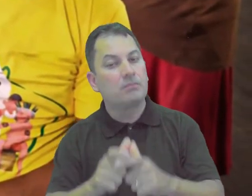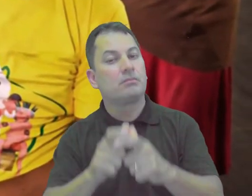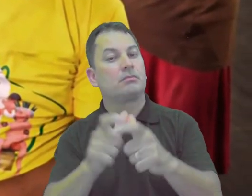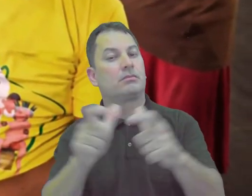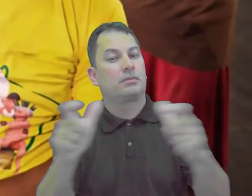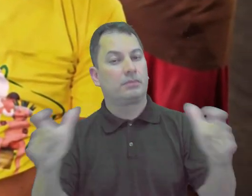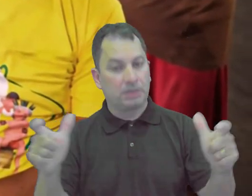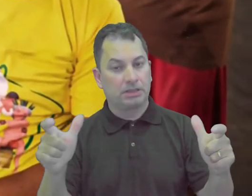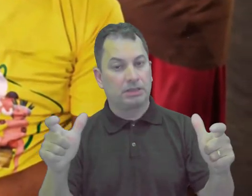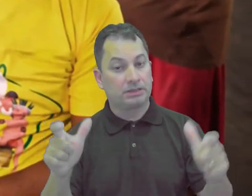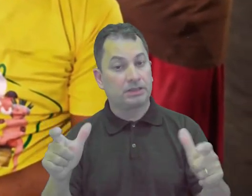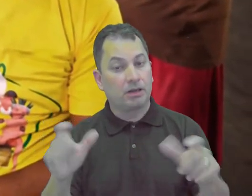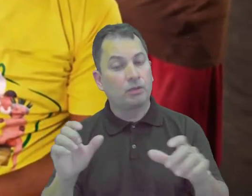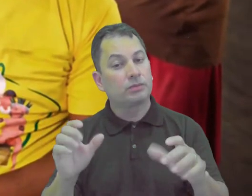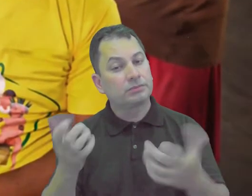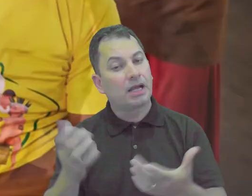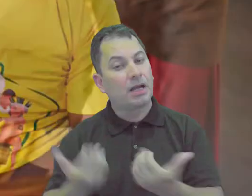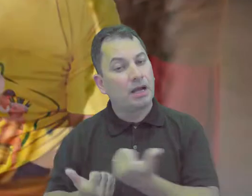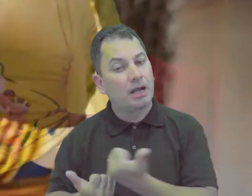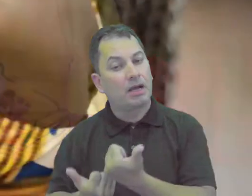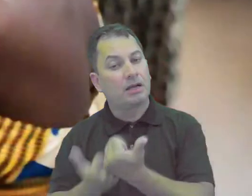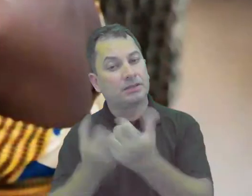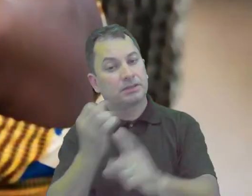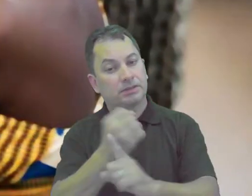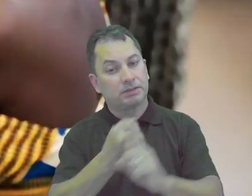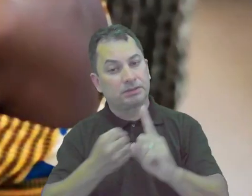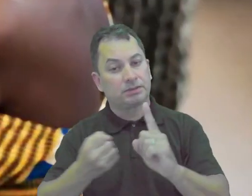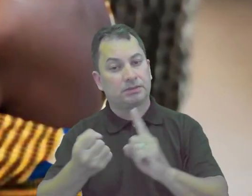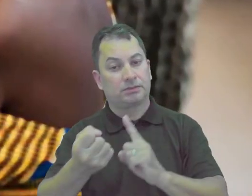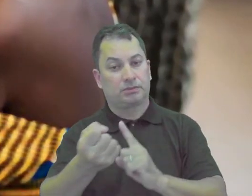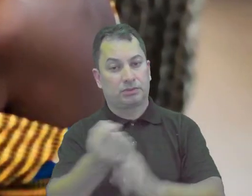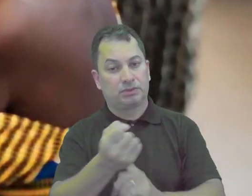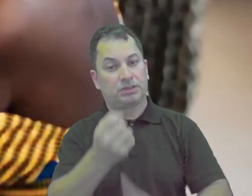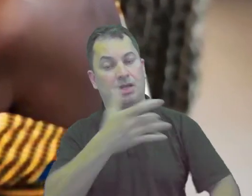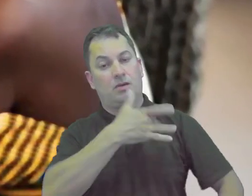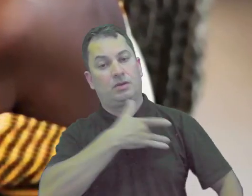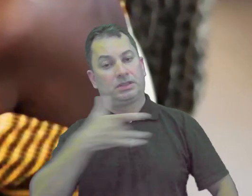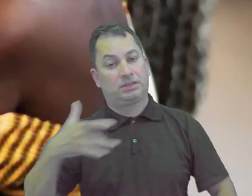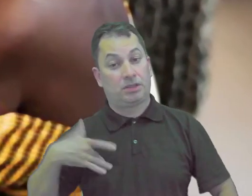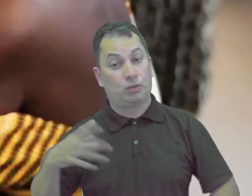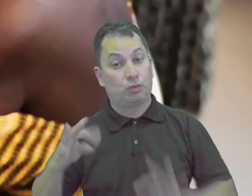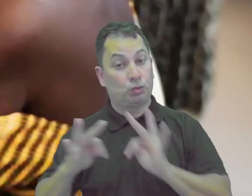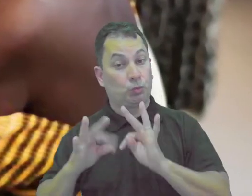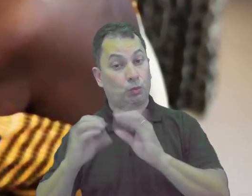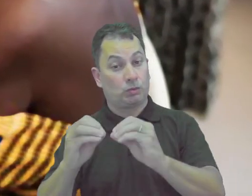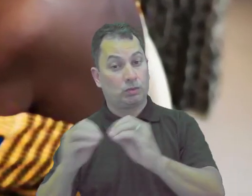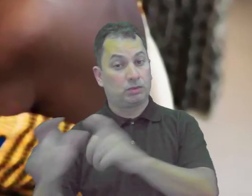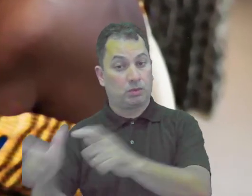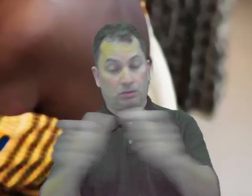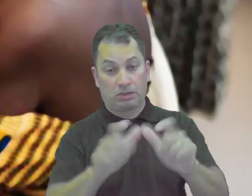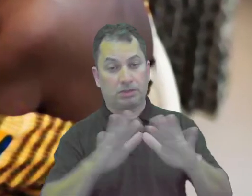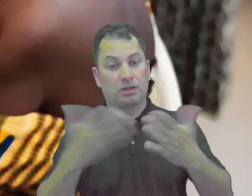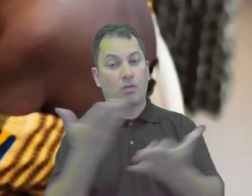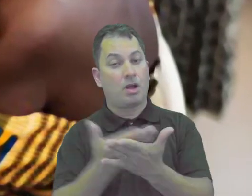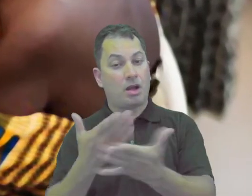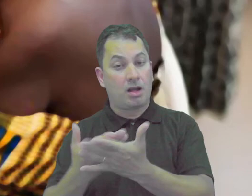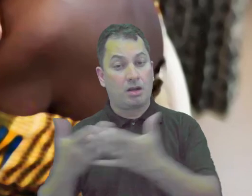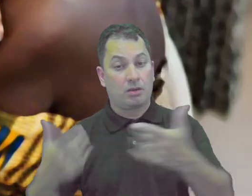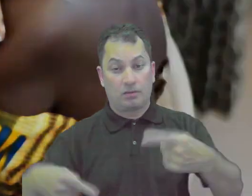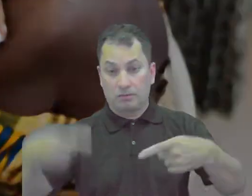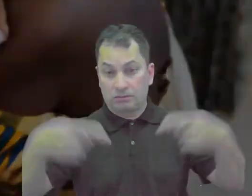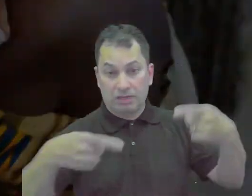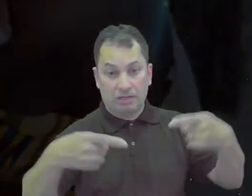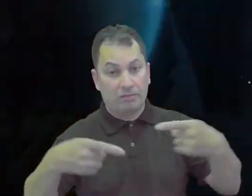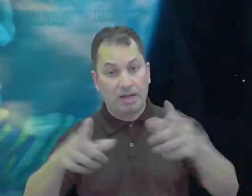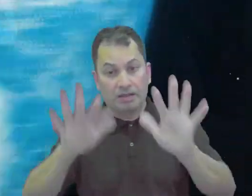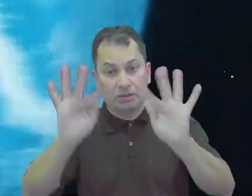e reforço da assistência de saúde em todos os locais. Com essa aula, encerramos o nosso debate sobre os reflexos